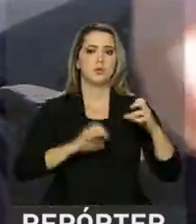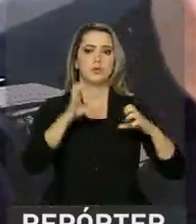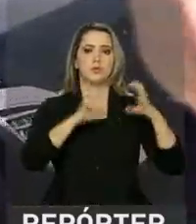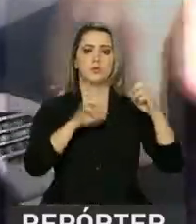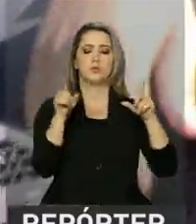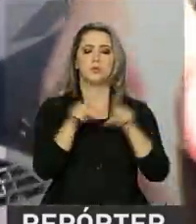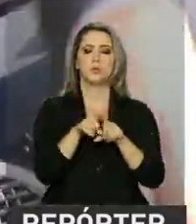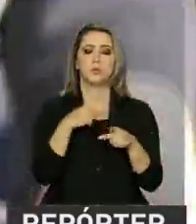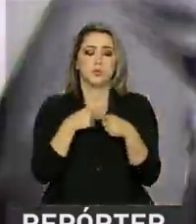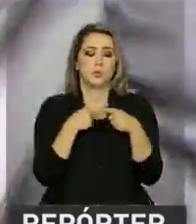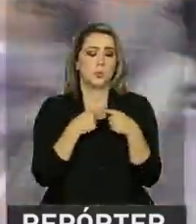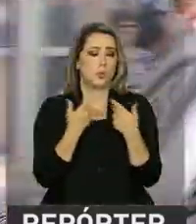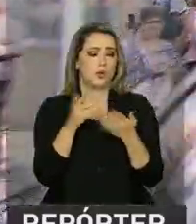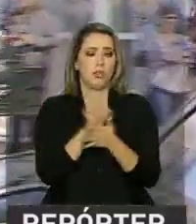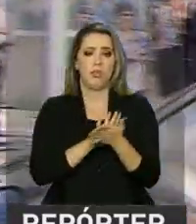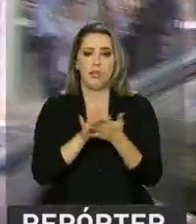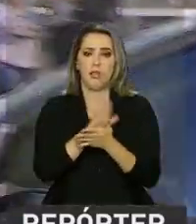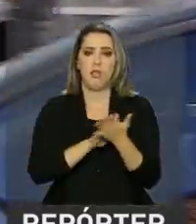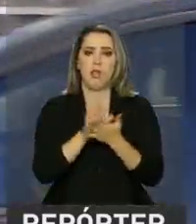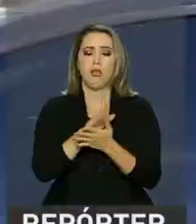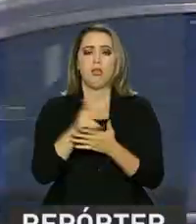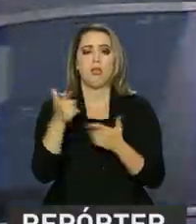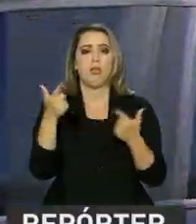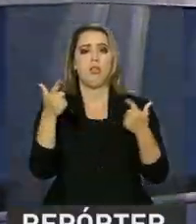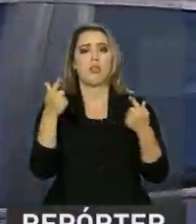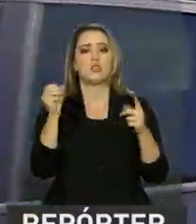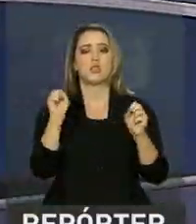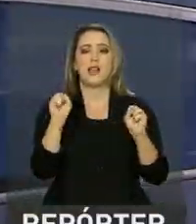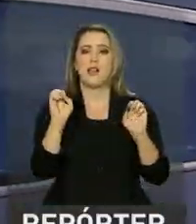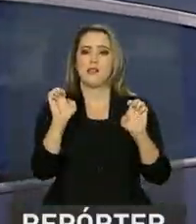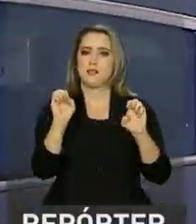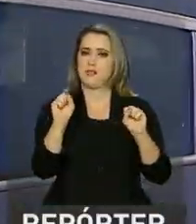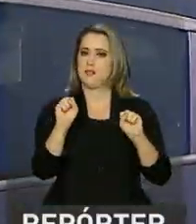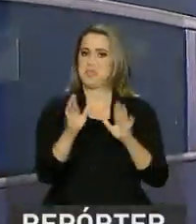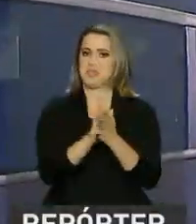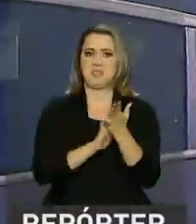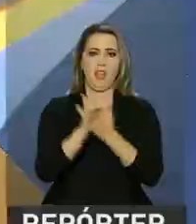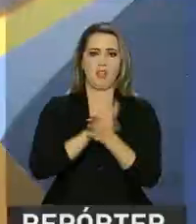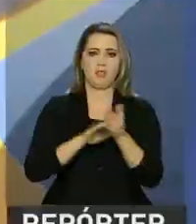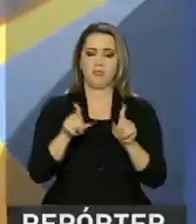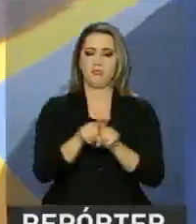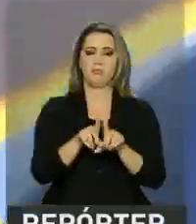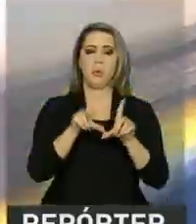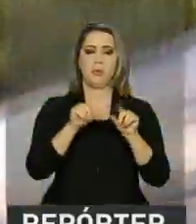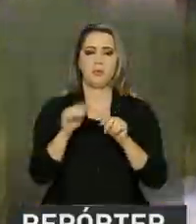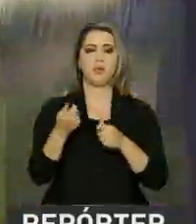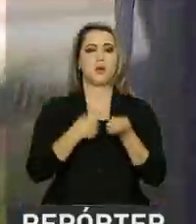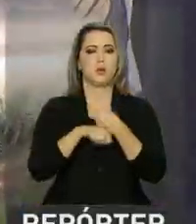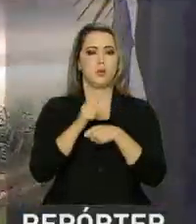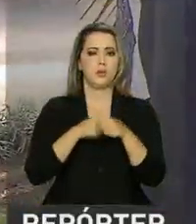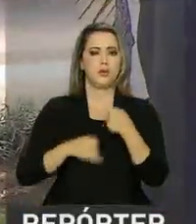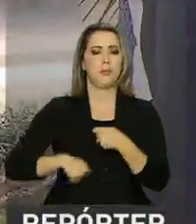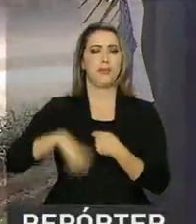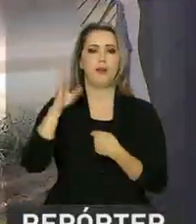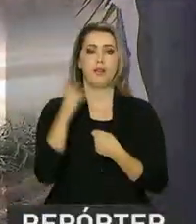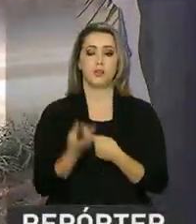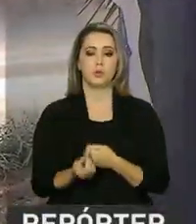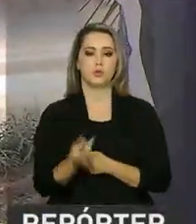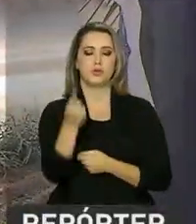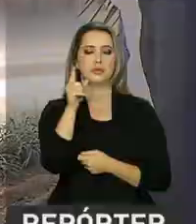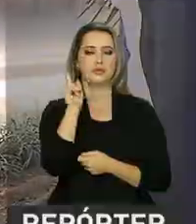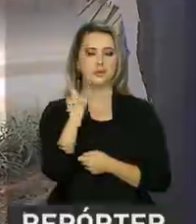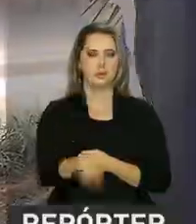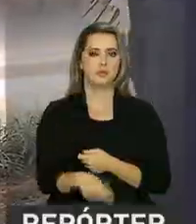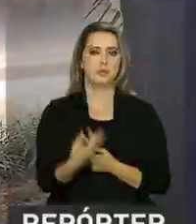ambiente pois não emite o gás carbônico na atmosfera o carro elétrico é mais econômico o custo por quilômetro rodado do